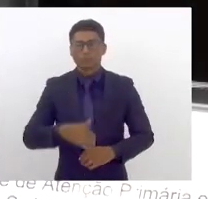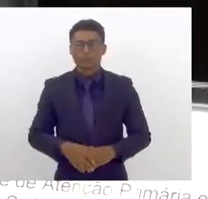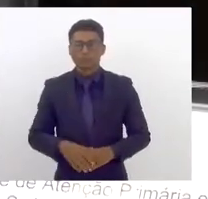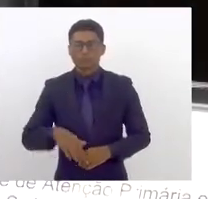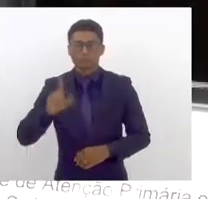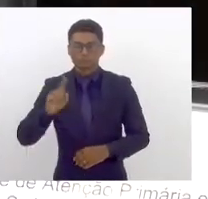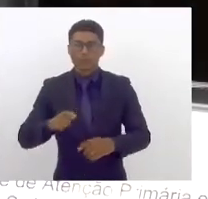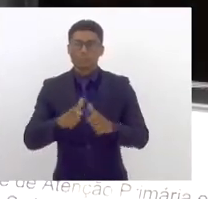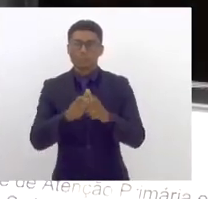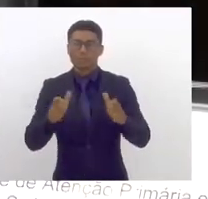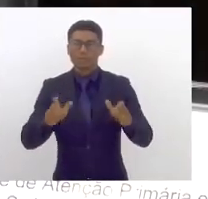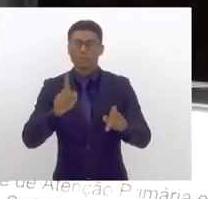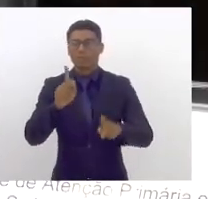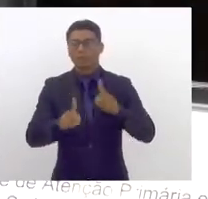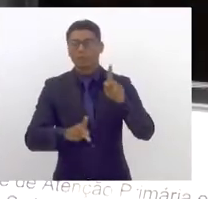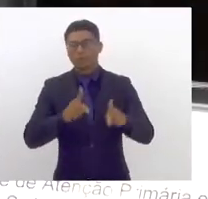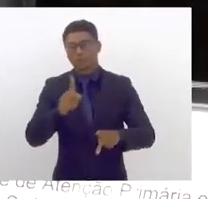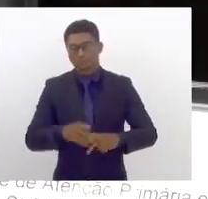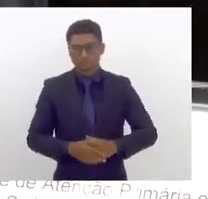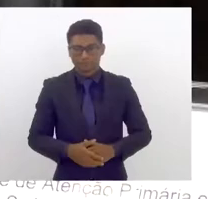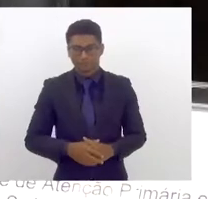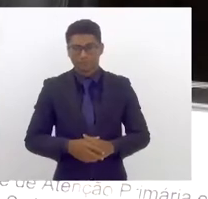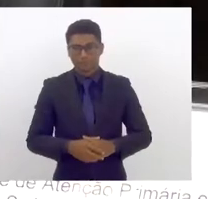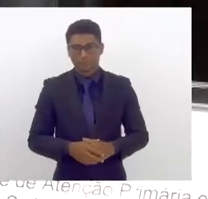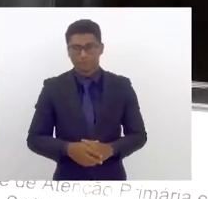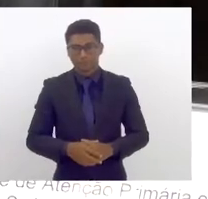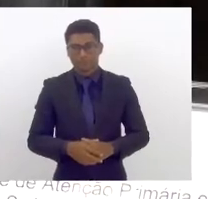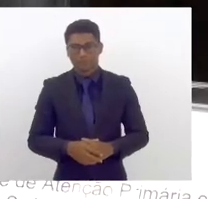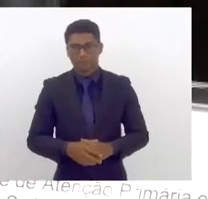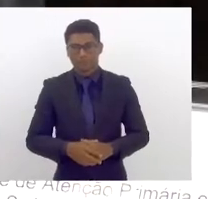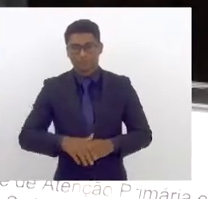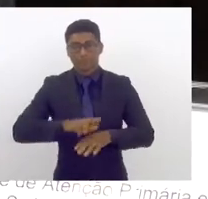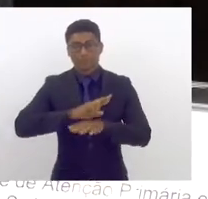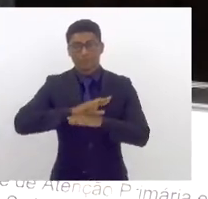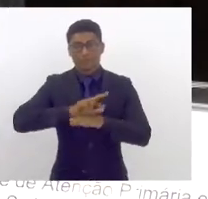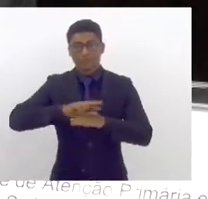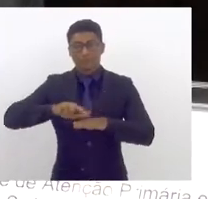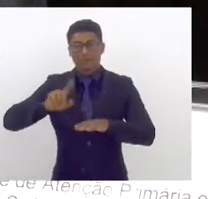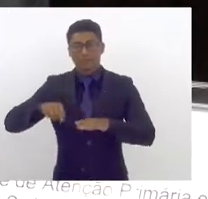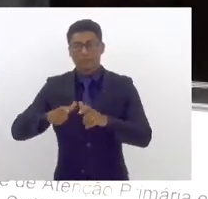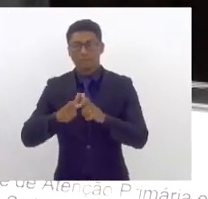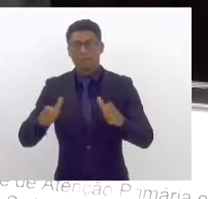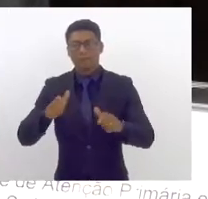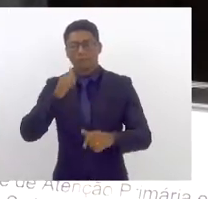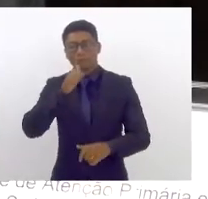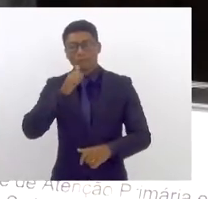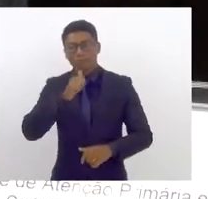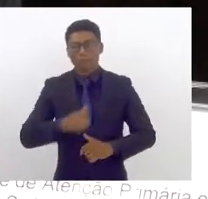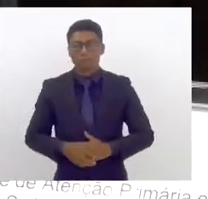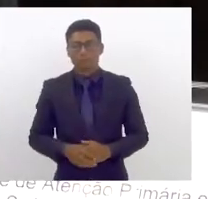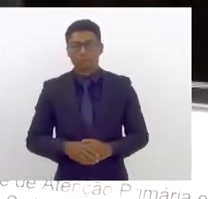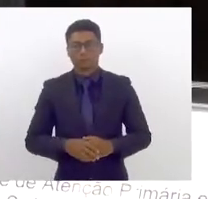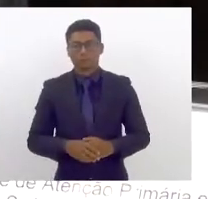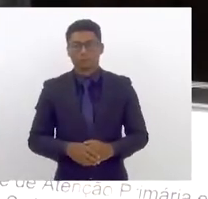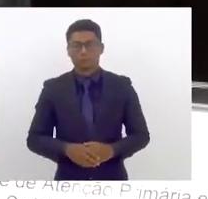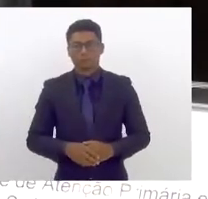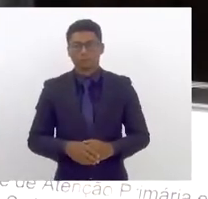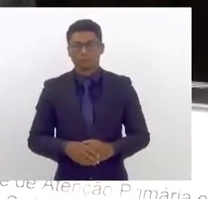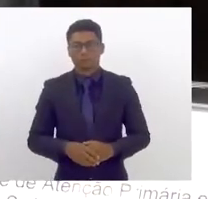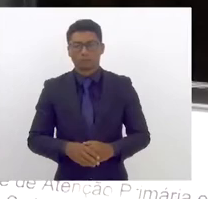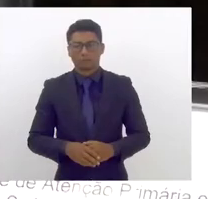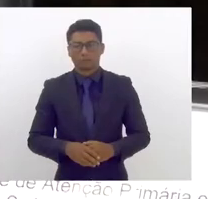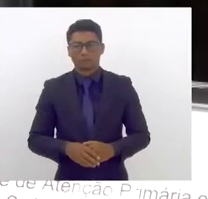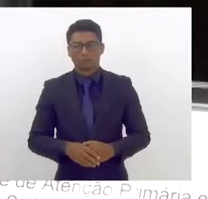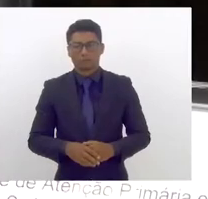a maior parcela da população que somos a parcela da população mais diversa E aí eu caminho inclusive para necessidade